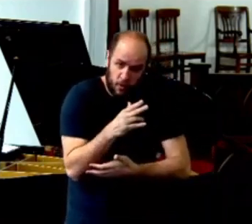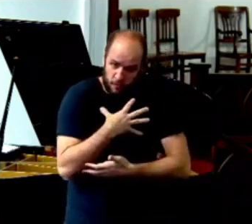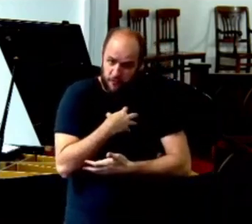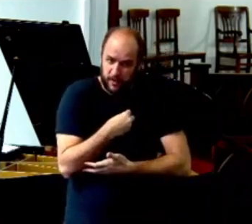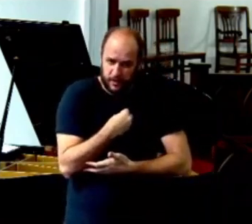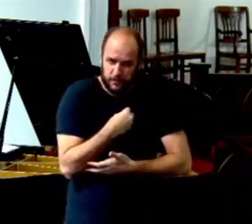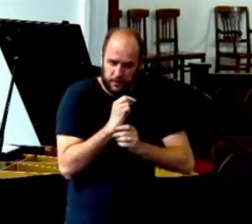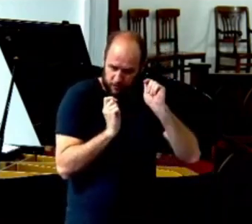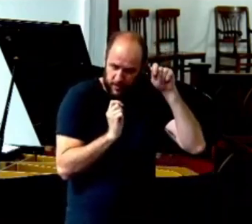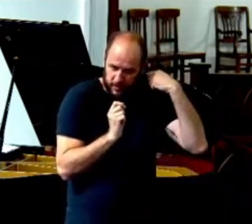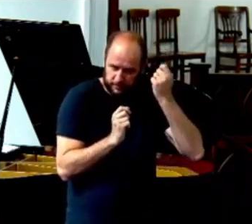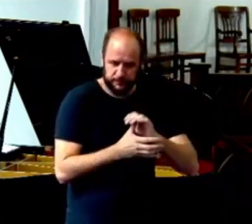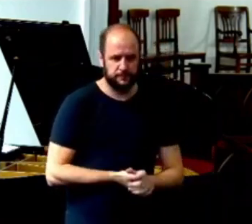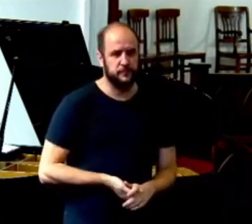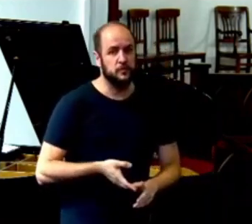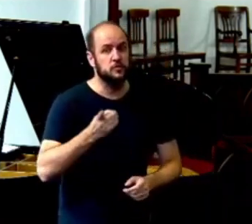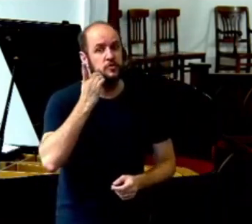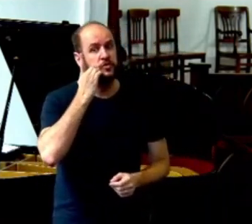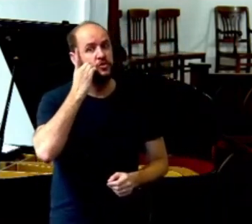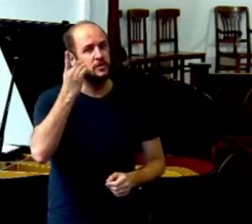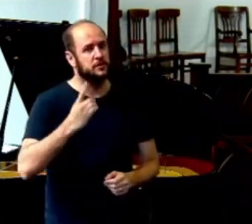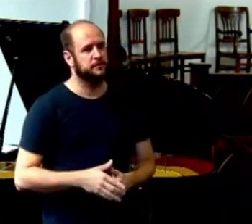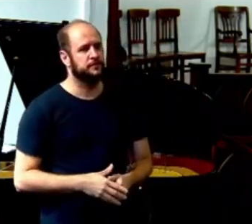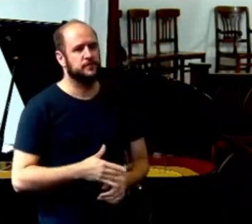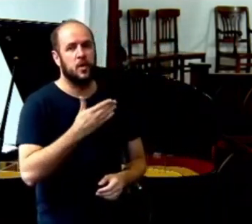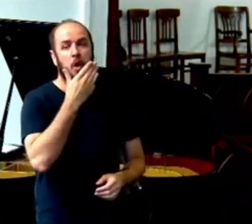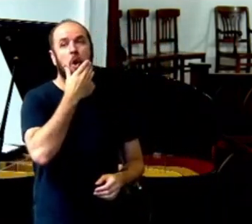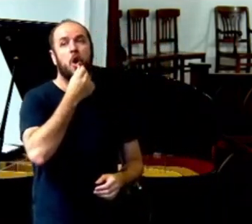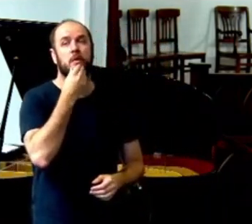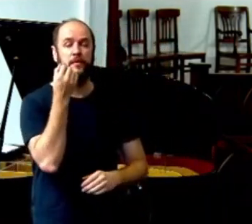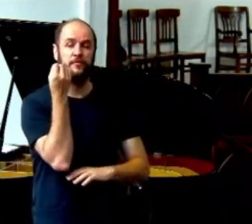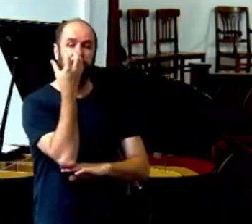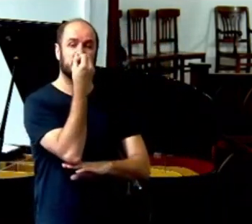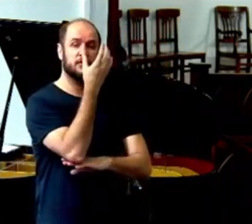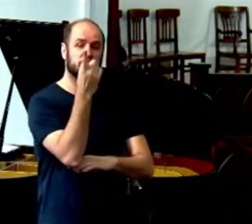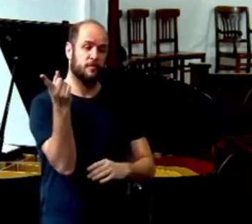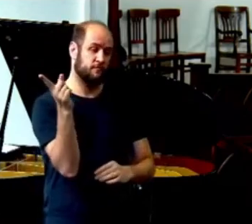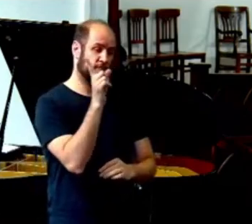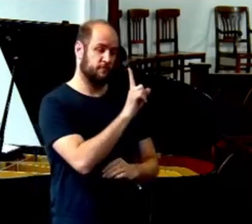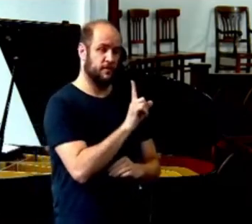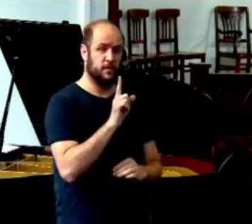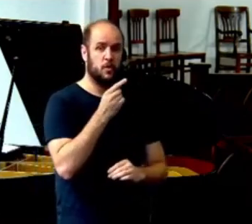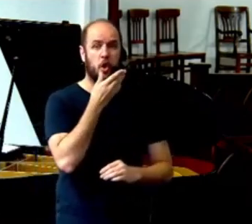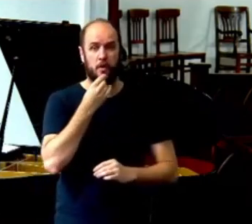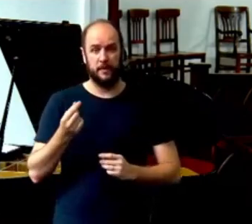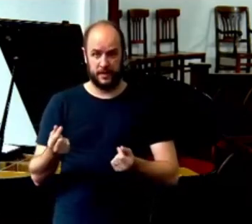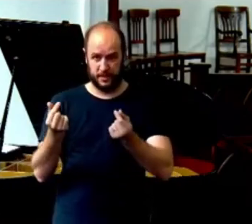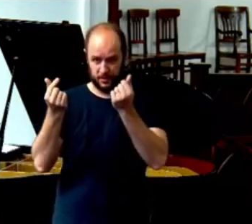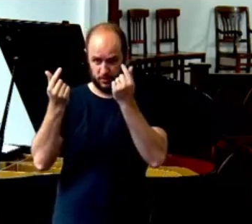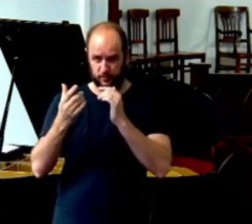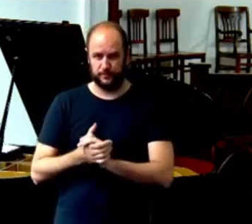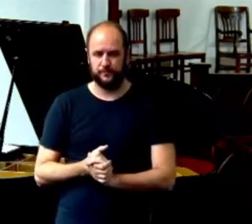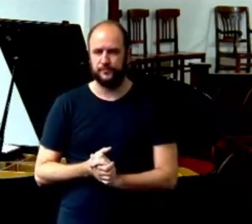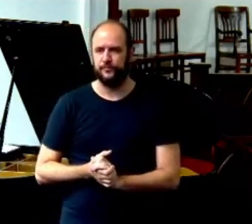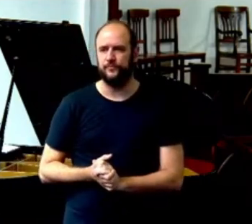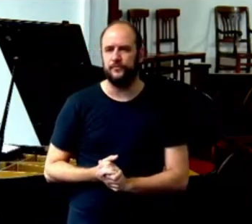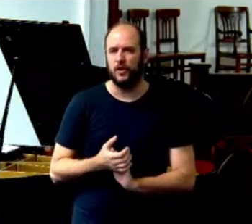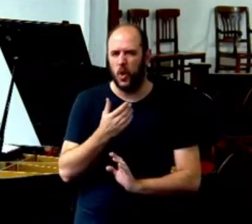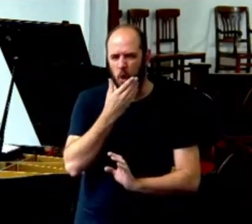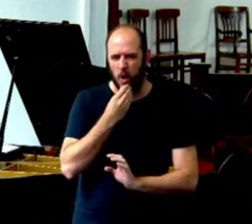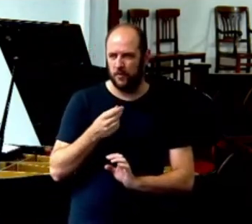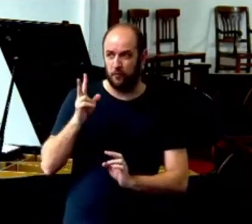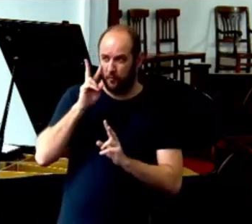filha. Certo dia, chegou um viajante à casa do homem rico, e este não quis pegar uma